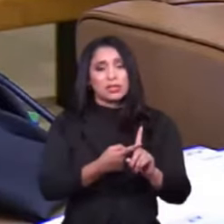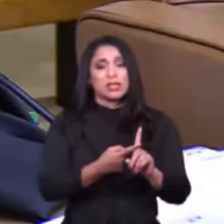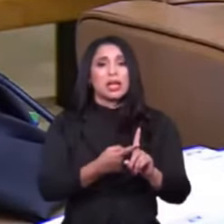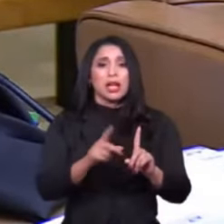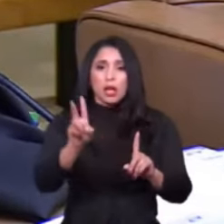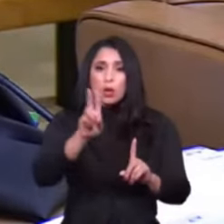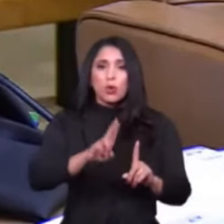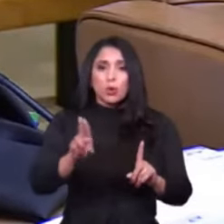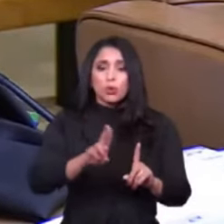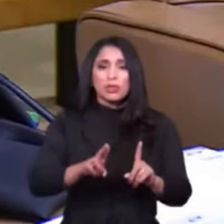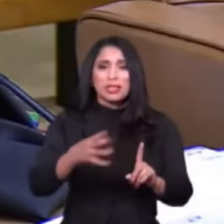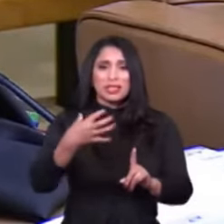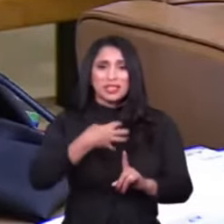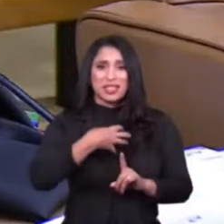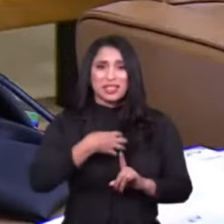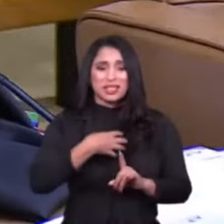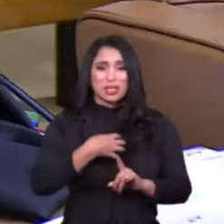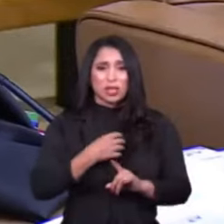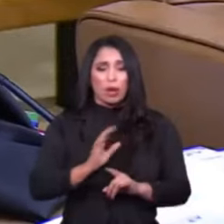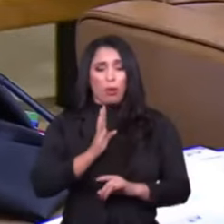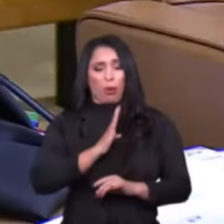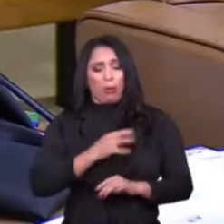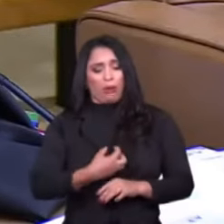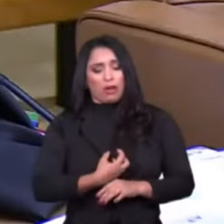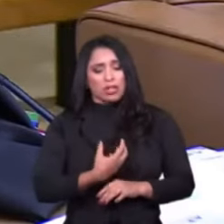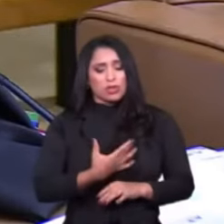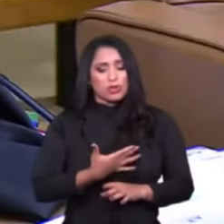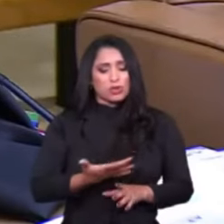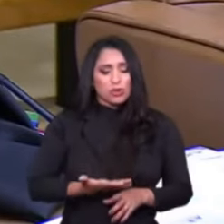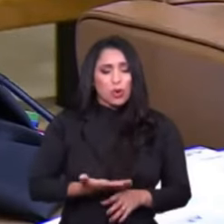para aliviar sintomas relacionados à gravidez.